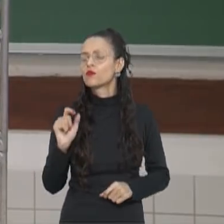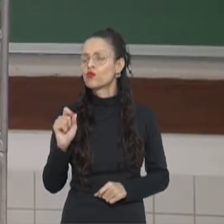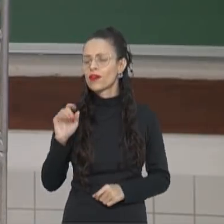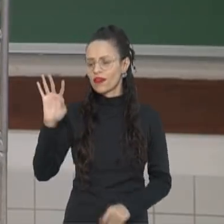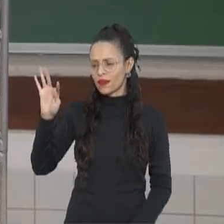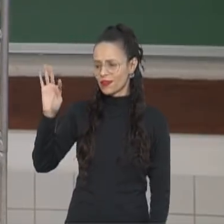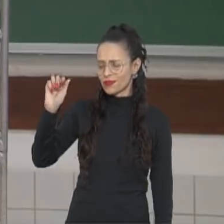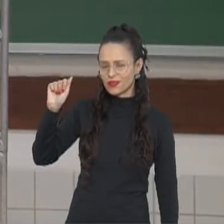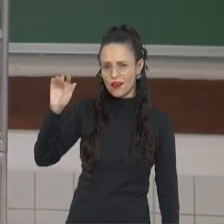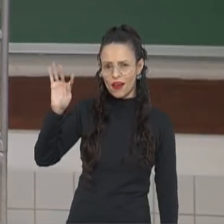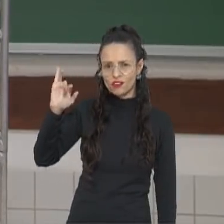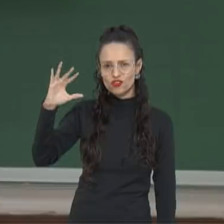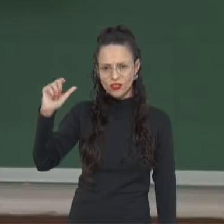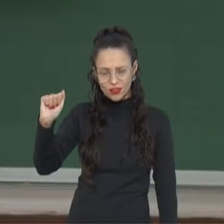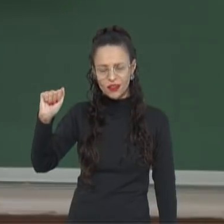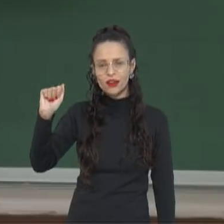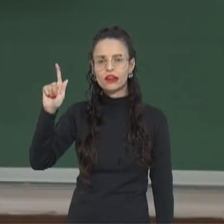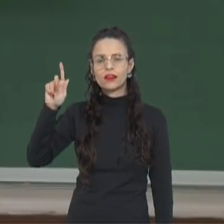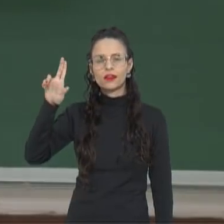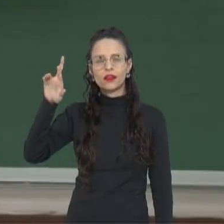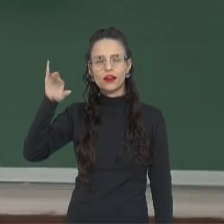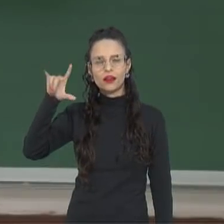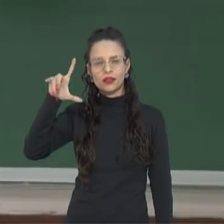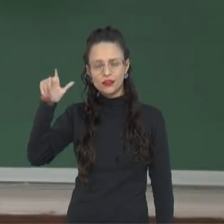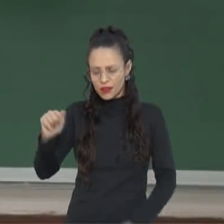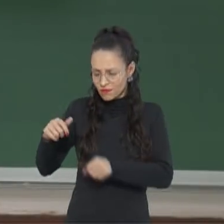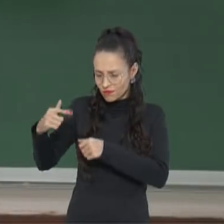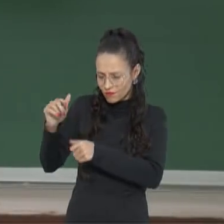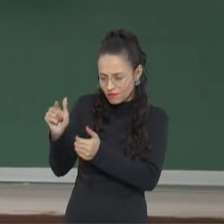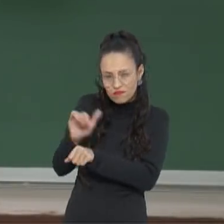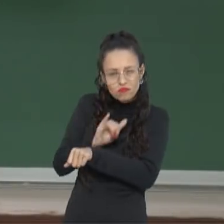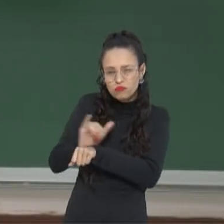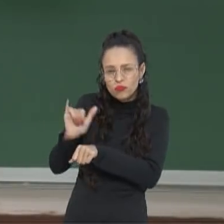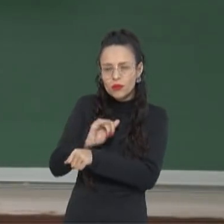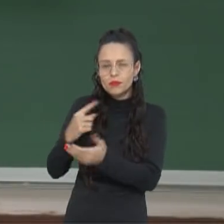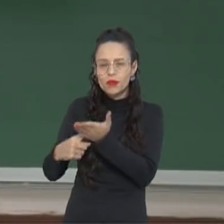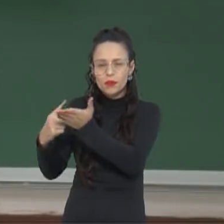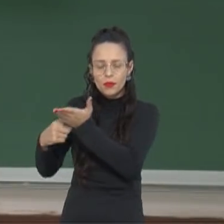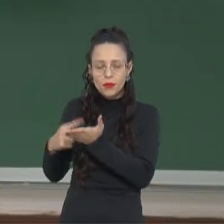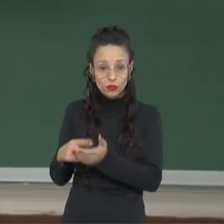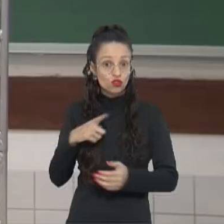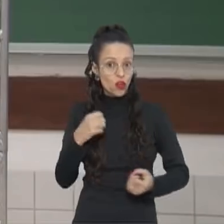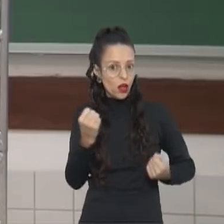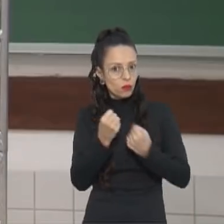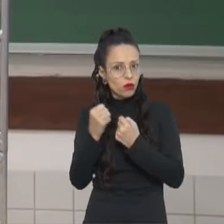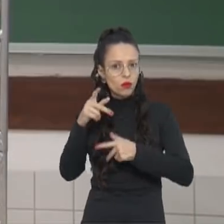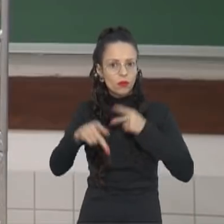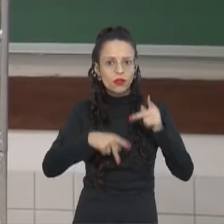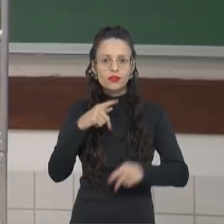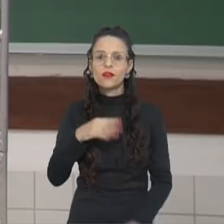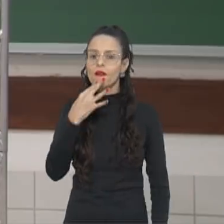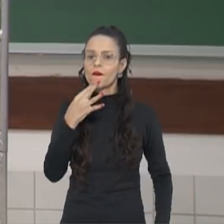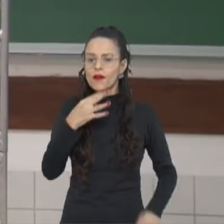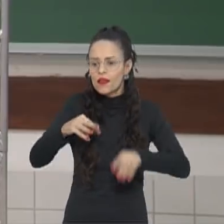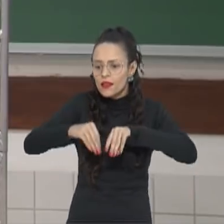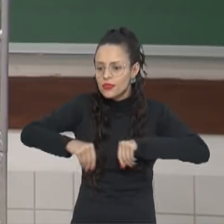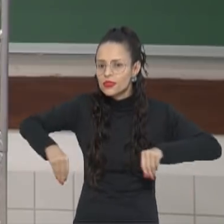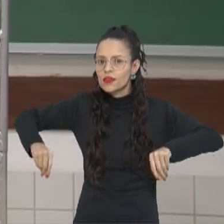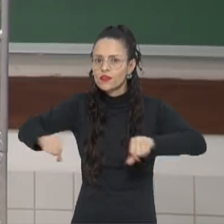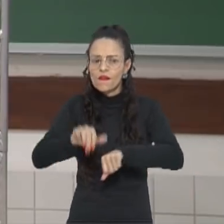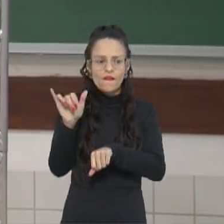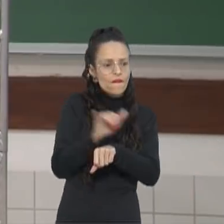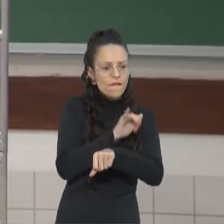Essa tática de guerrilha tinha apoio da população e eles usavam do conhecimento do território para praticar as